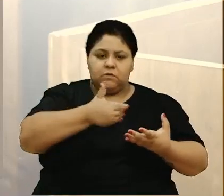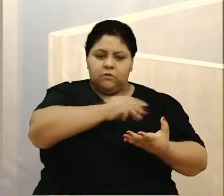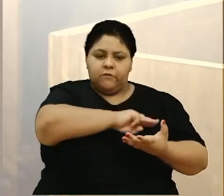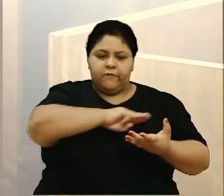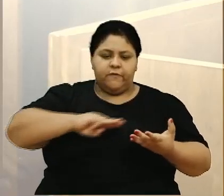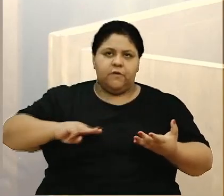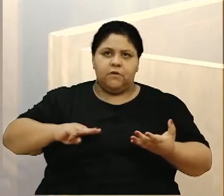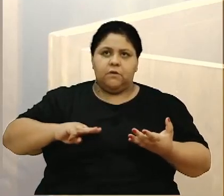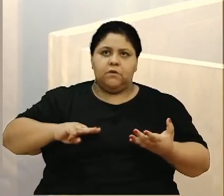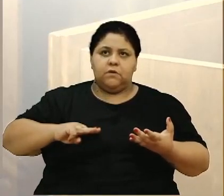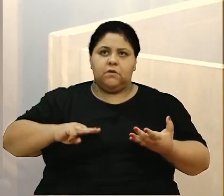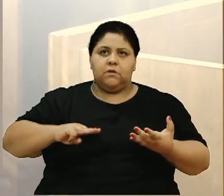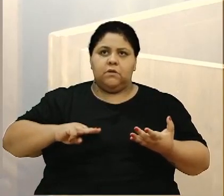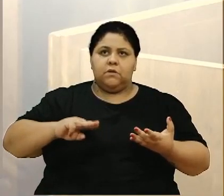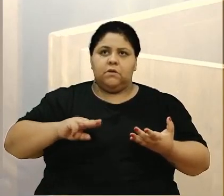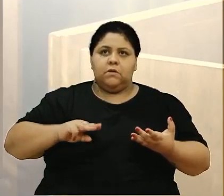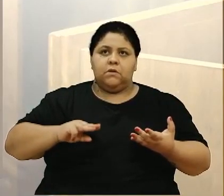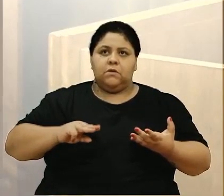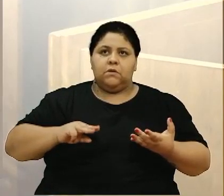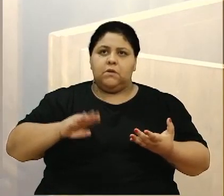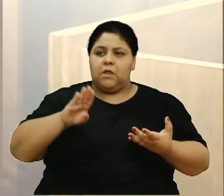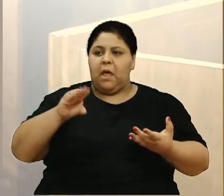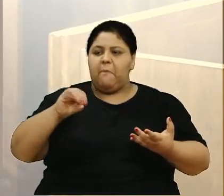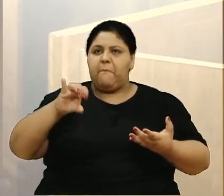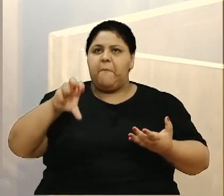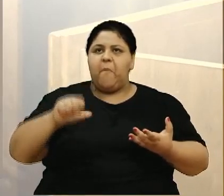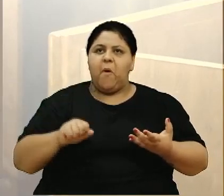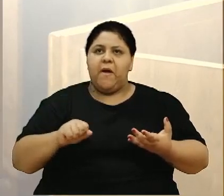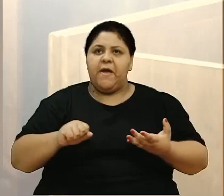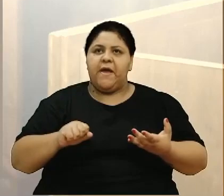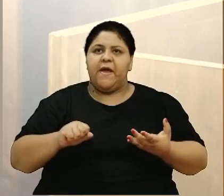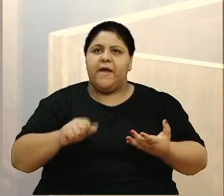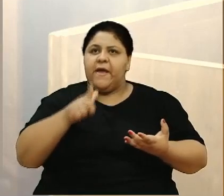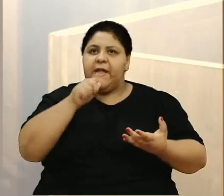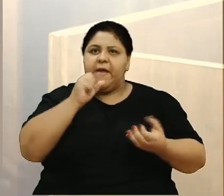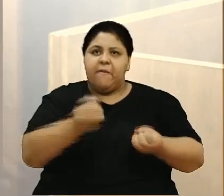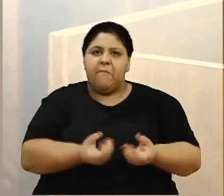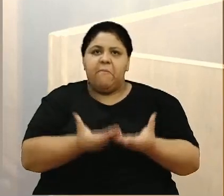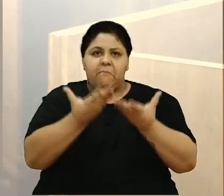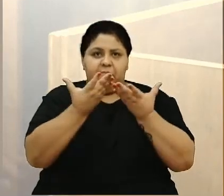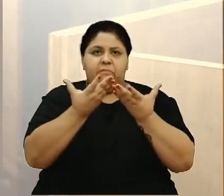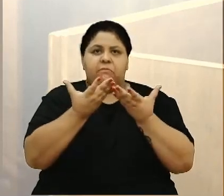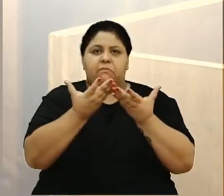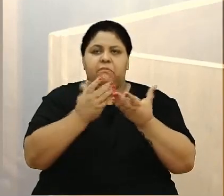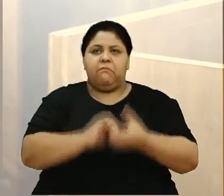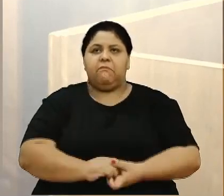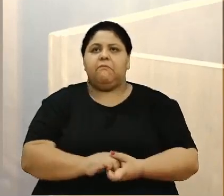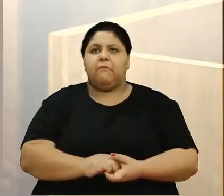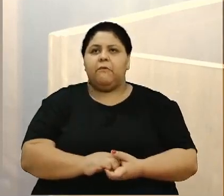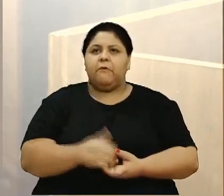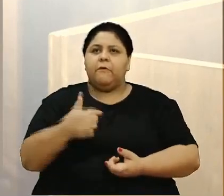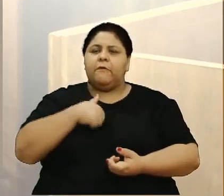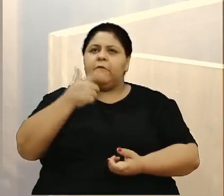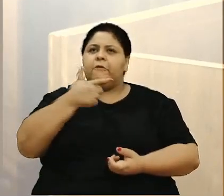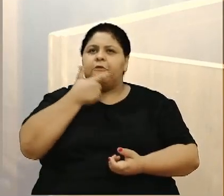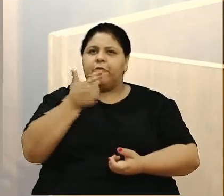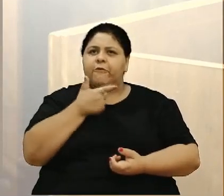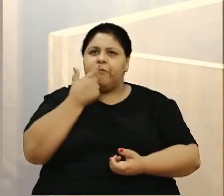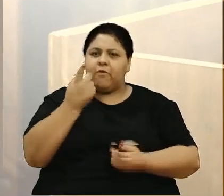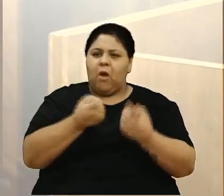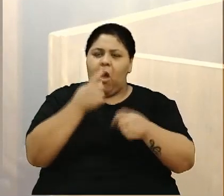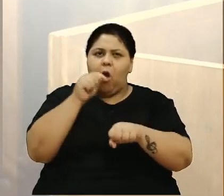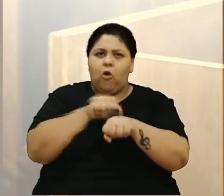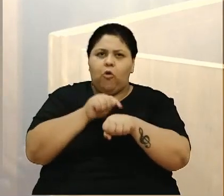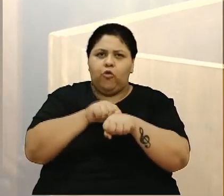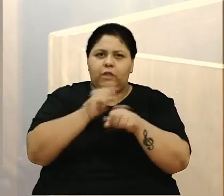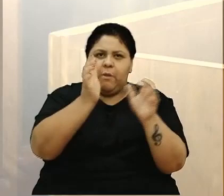boia lá, rindo, debochando da desgraça dos outros, mas também vejo gente oportunista. E eu estava falando, e eu venho falando há algum tempo,